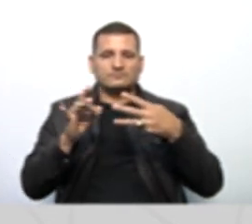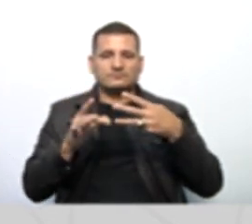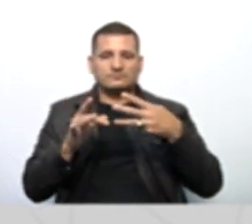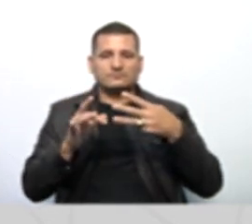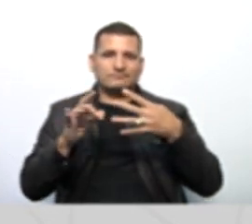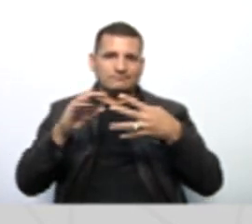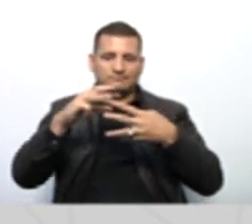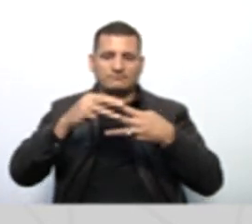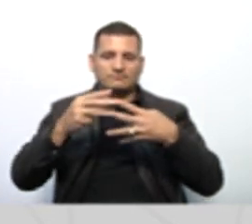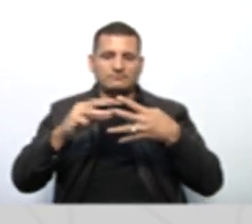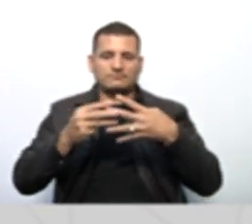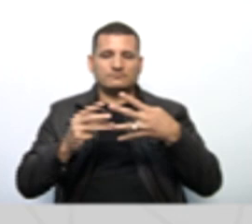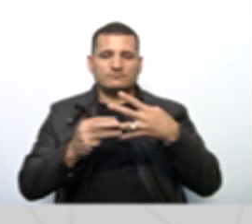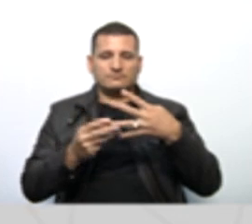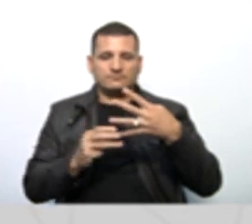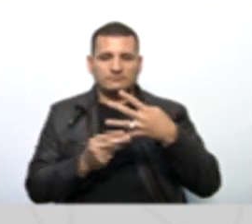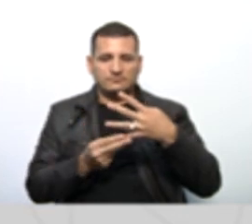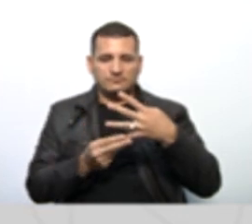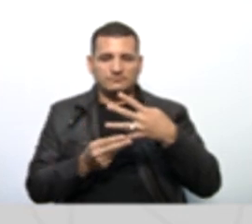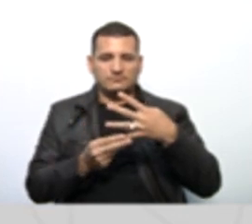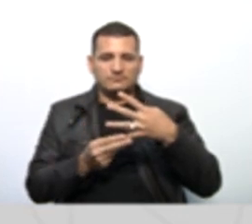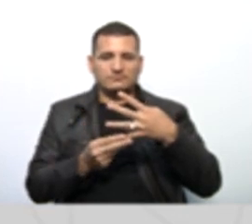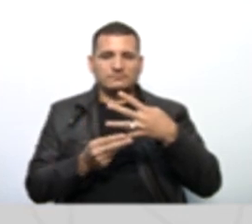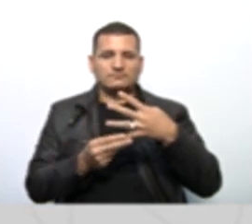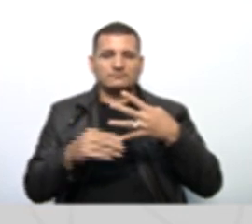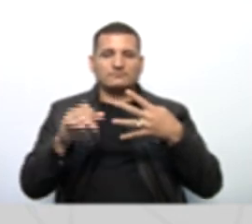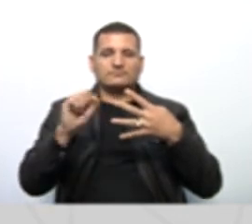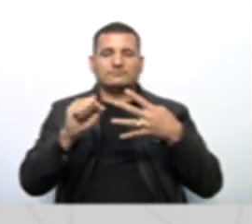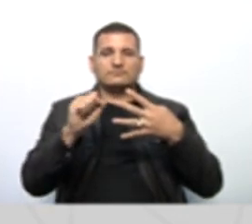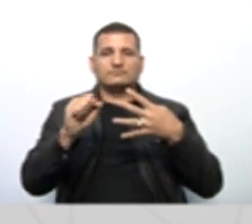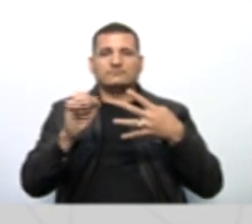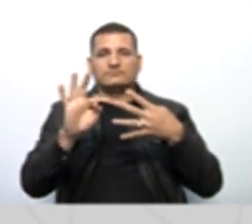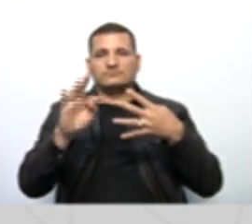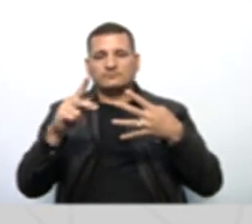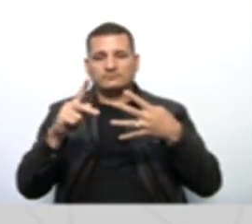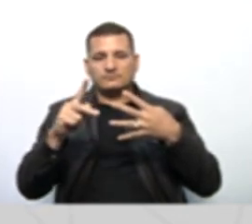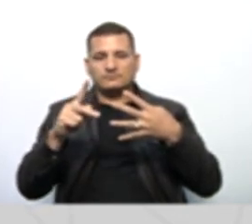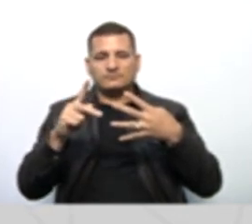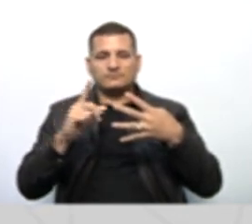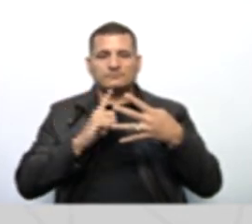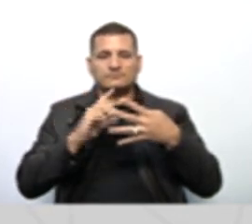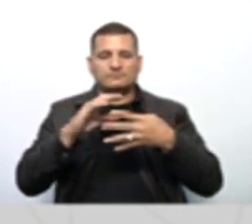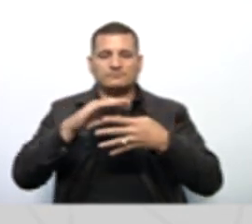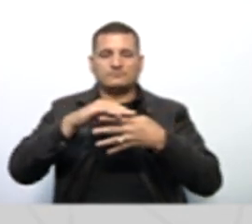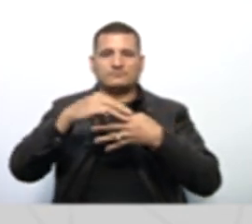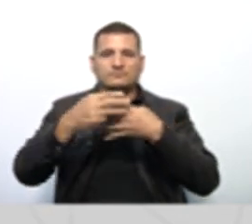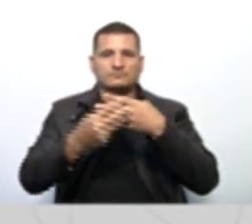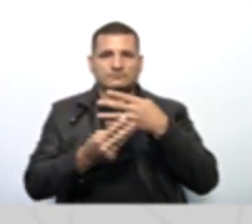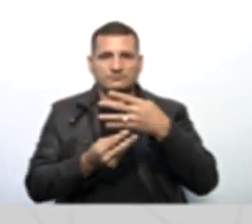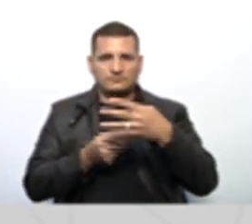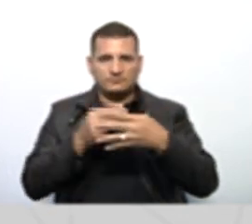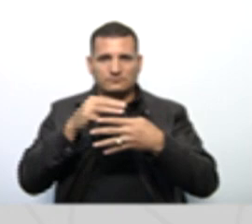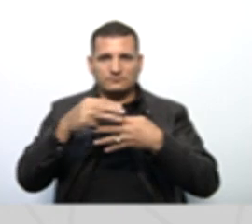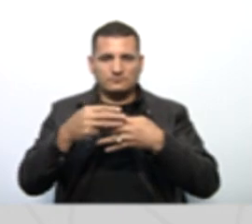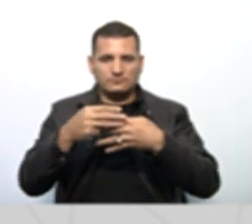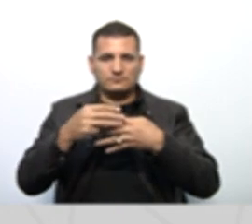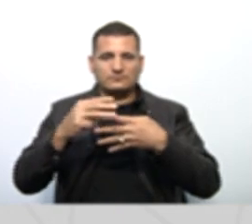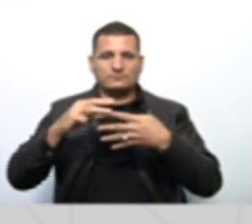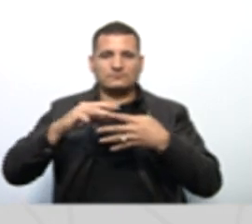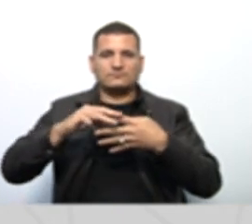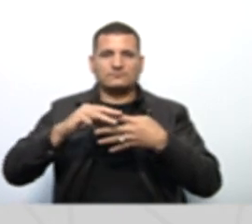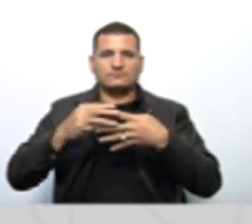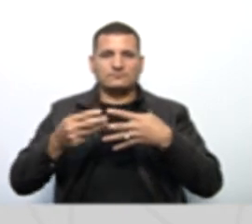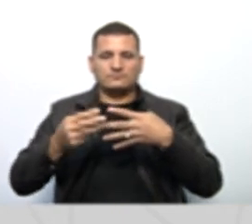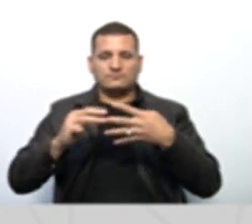o sst p ele tem uma dupla blindagem que aqui isso daqui porque estão vendo que é uma malha certa uma